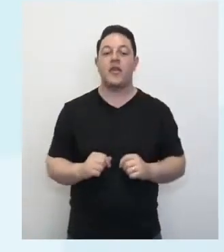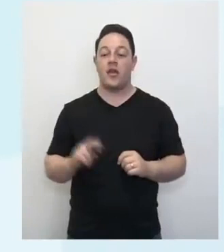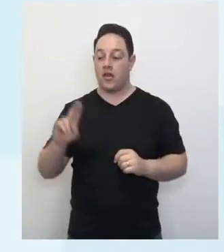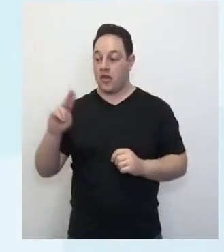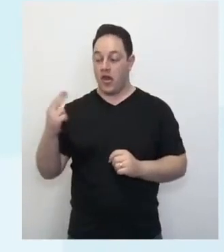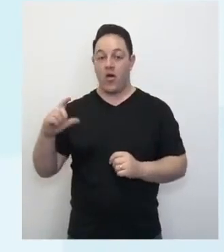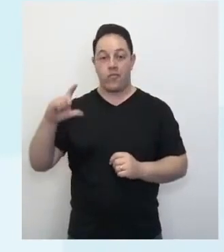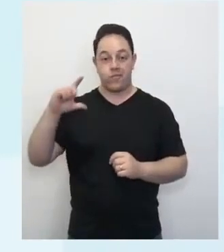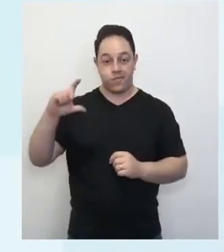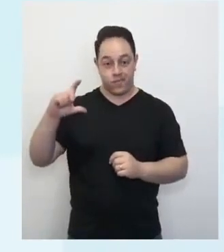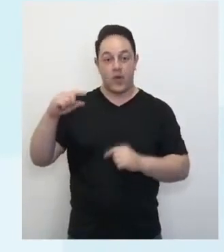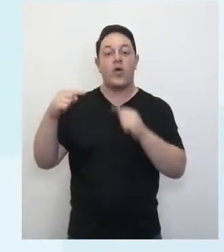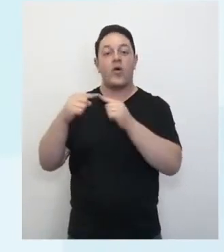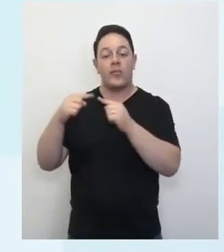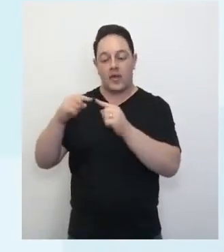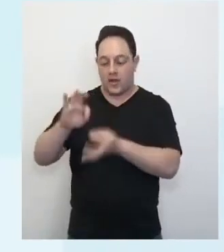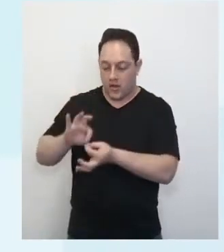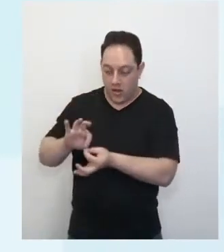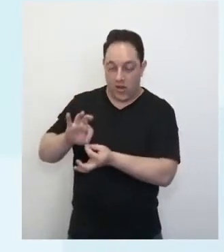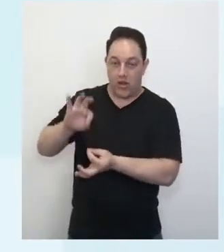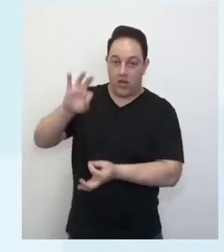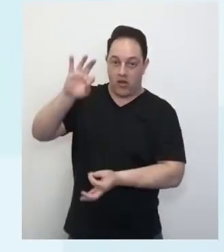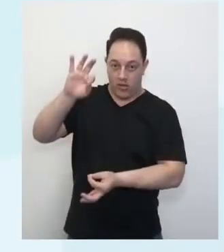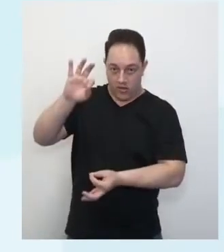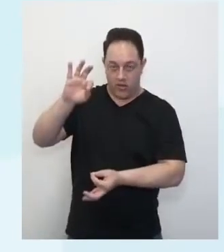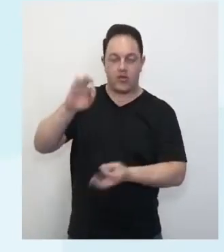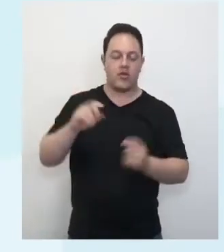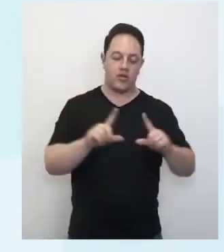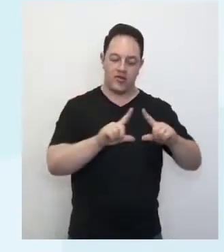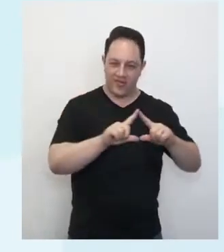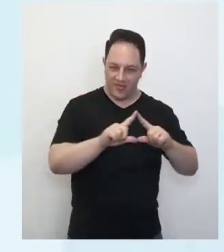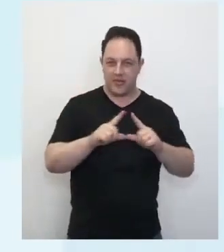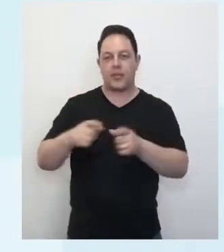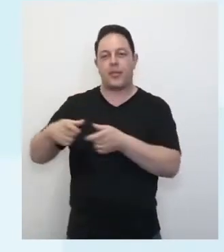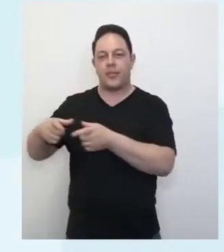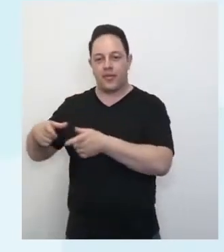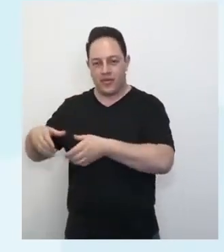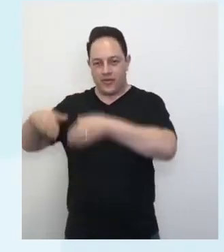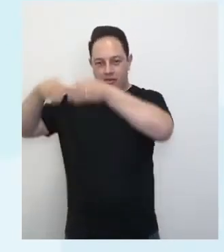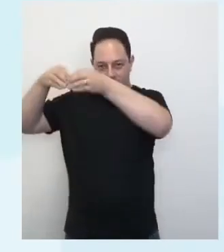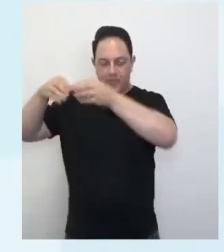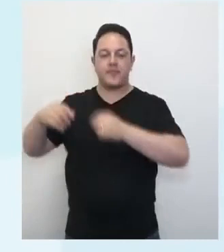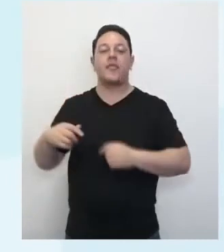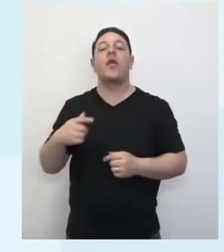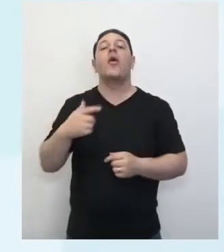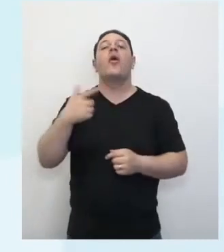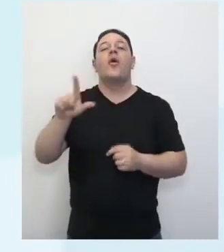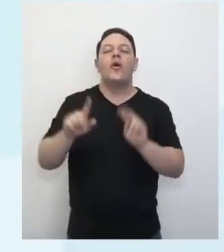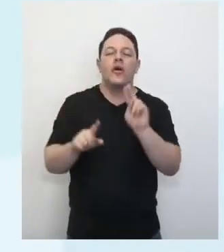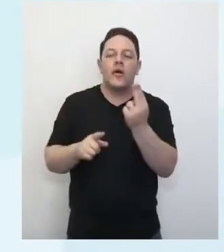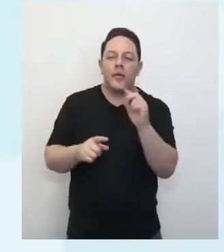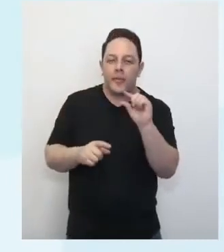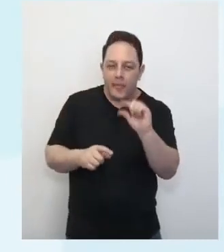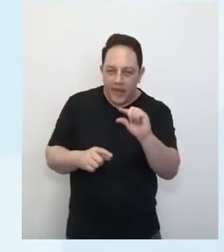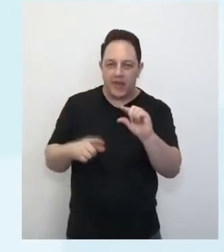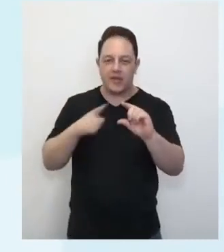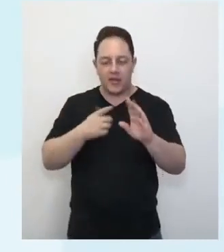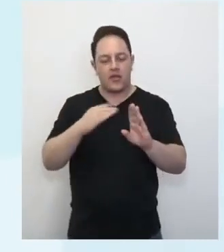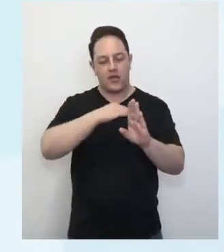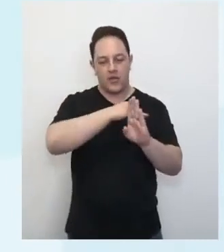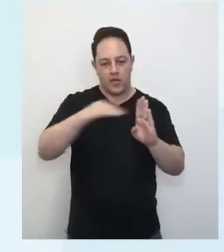o agazão é a altura da pirâmide do Cone e o agazinho do vértice para baixo